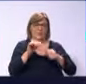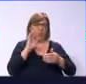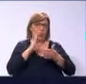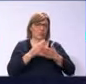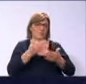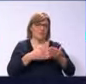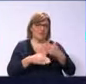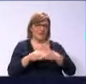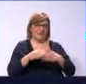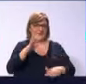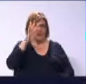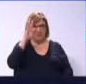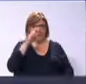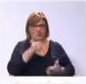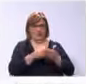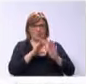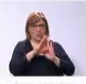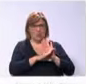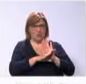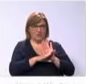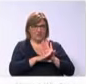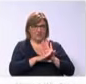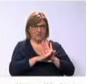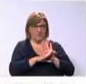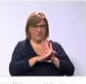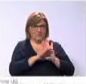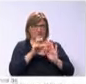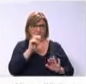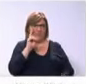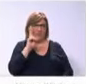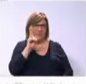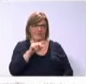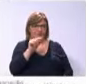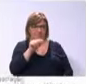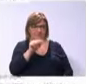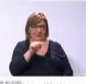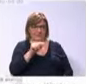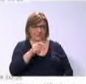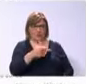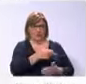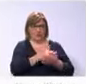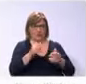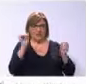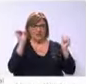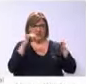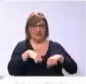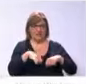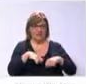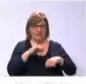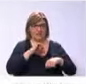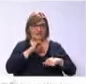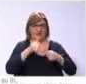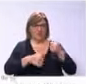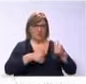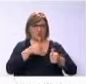semana o sporting de braga emitiu um comunicado que não é também podemos ver desde logo aqui sublinhando a existência no